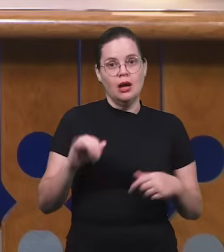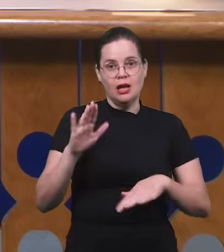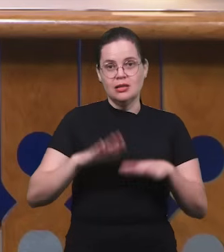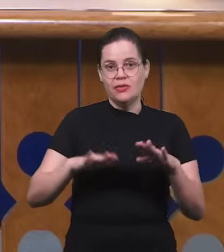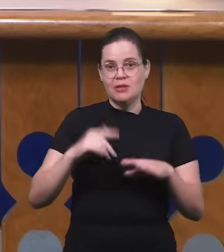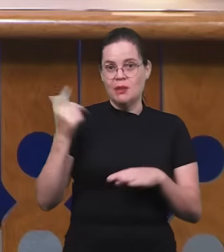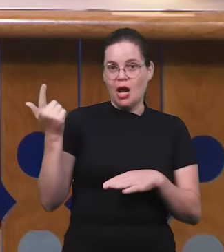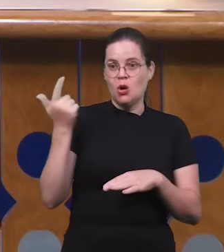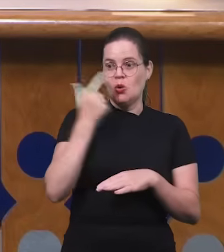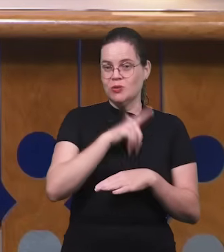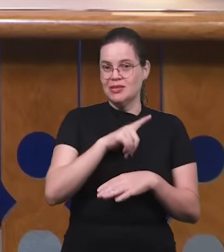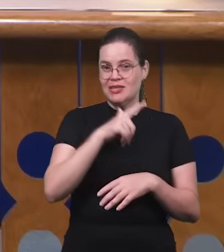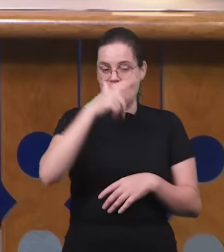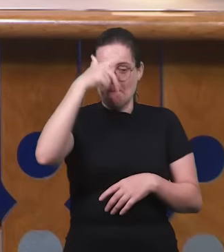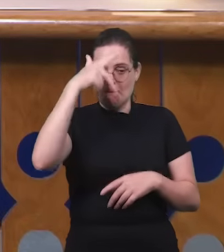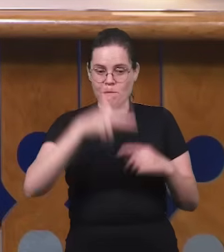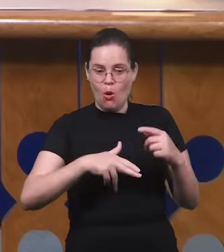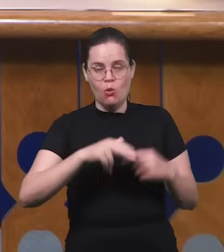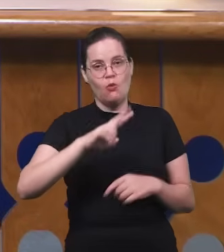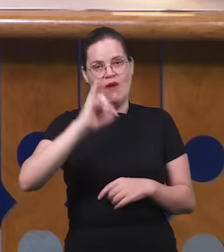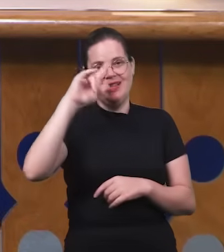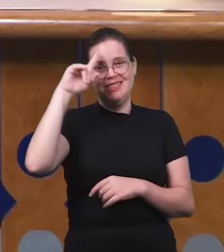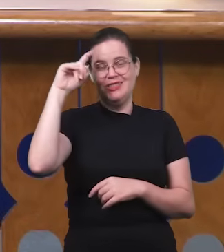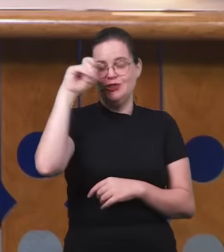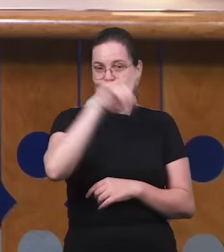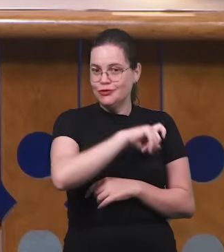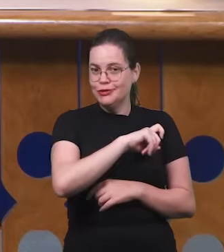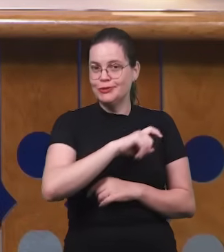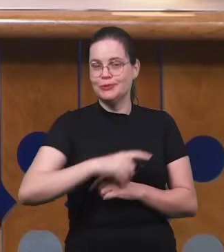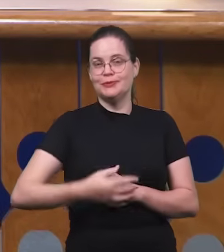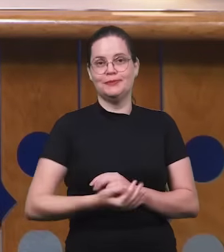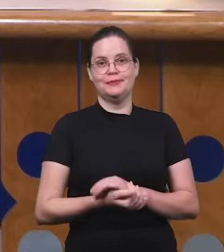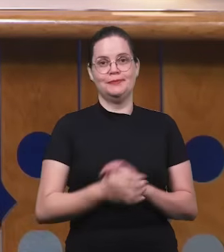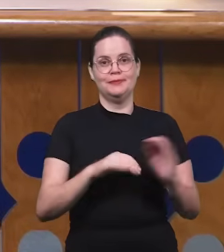escapar. Eu gostaria de lembrar